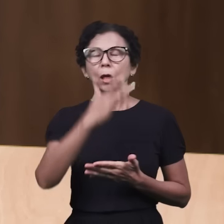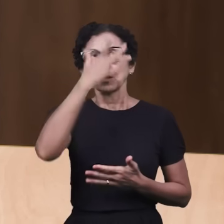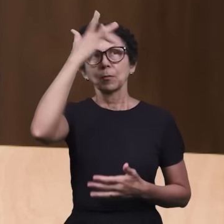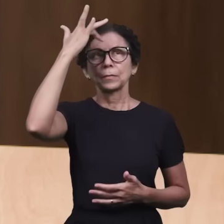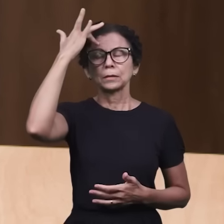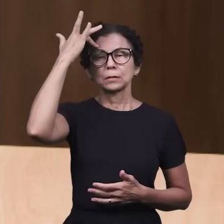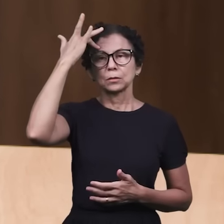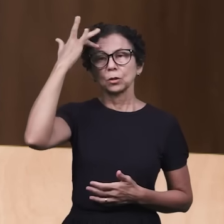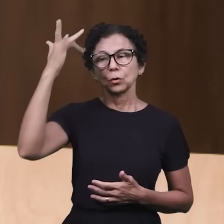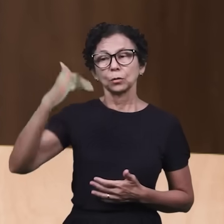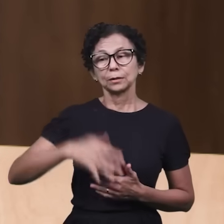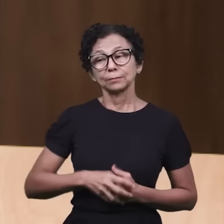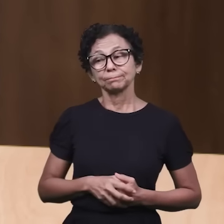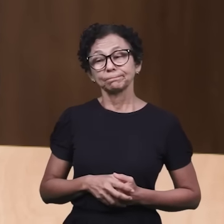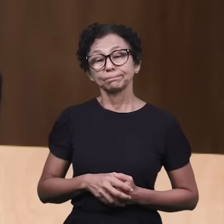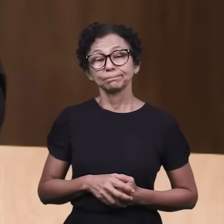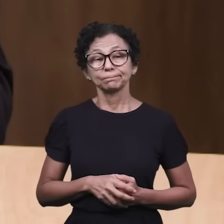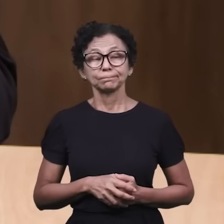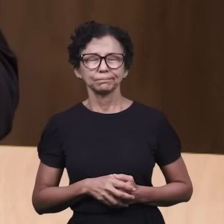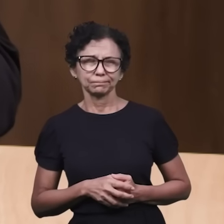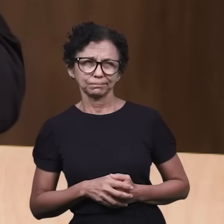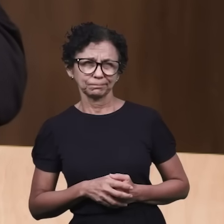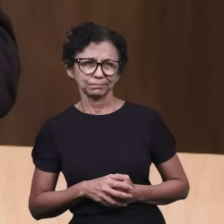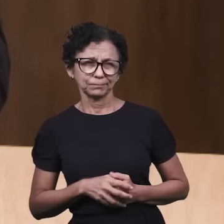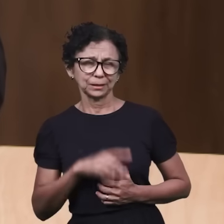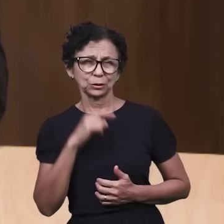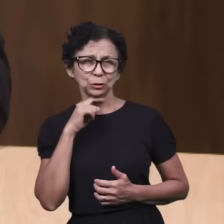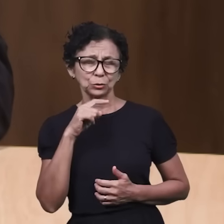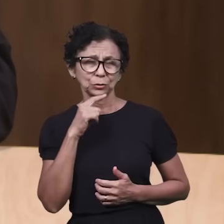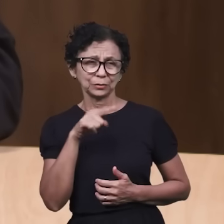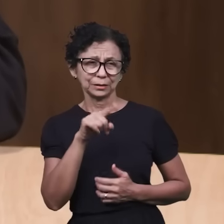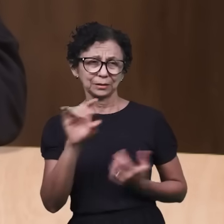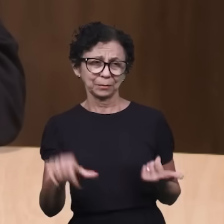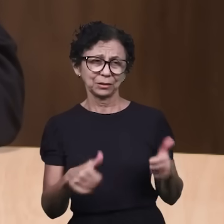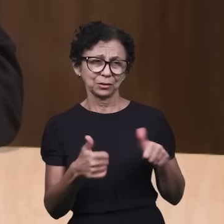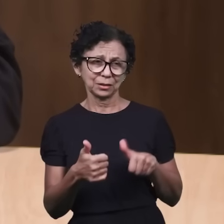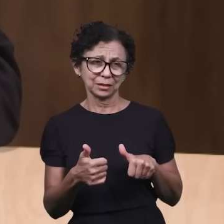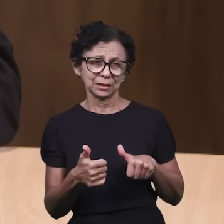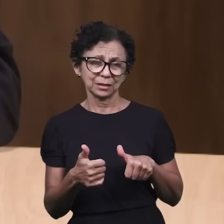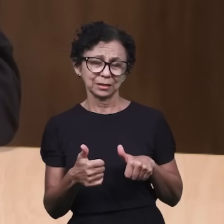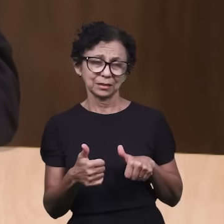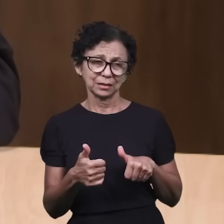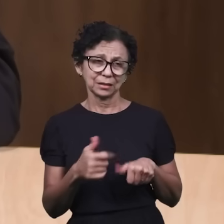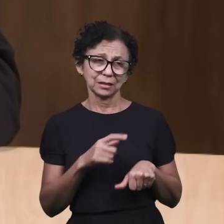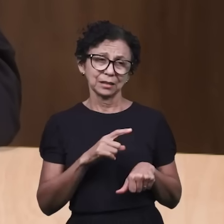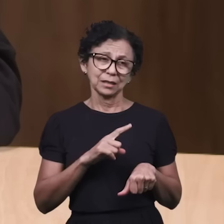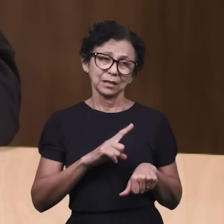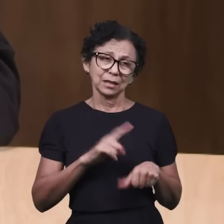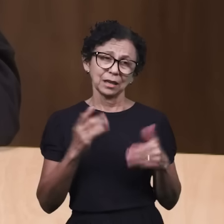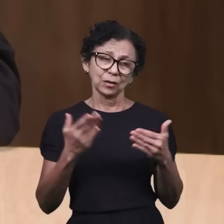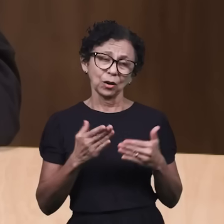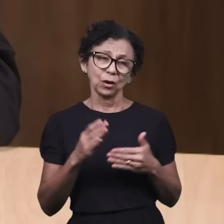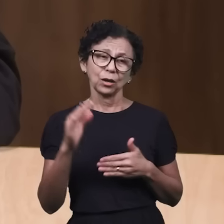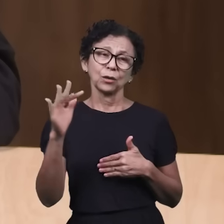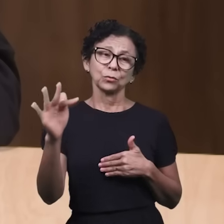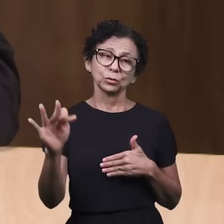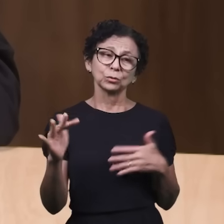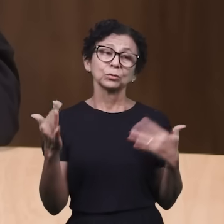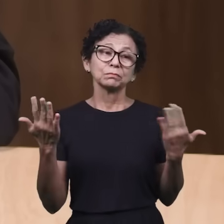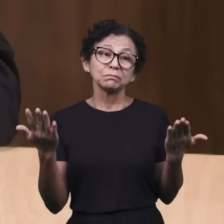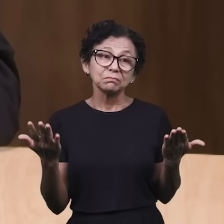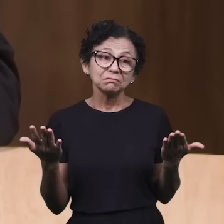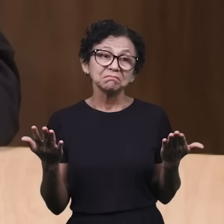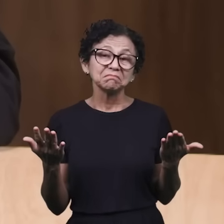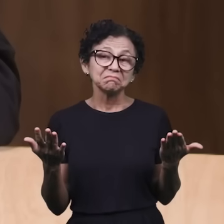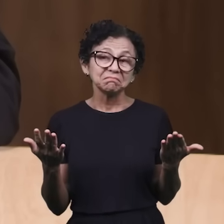a informação, aí como eu estou falando, é importante a informação para quem está sendo batizado, porque como o pastor Alexandre falou e citou no texto bíblico,